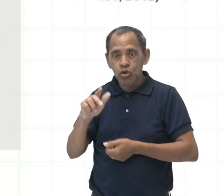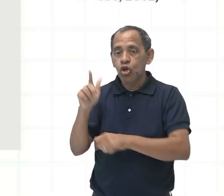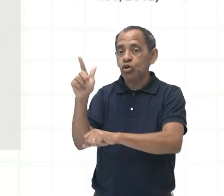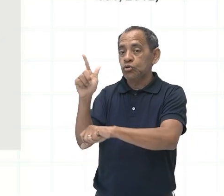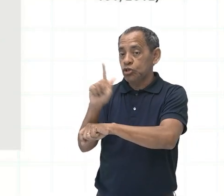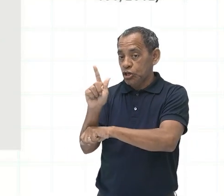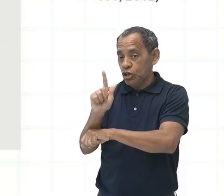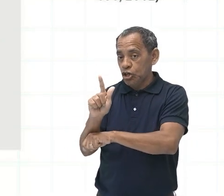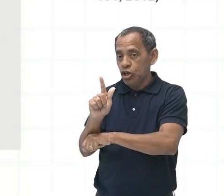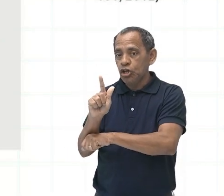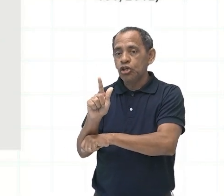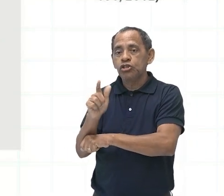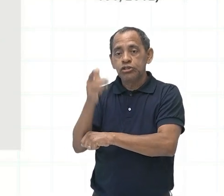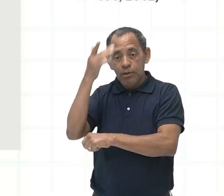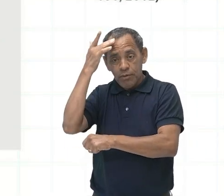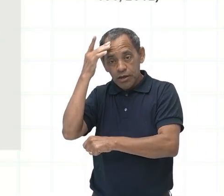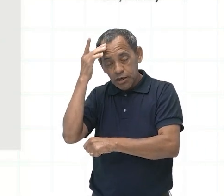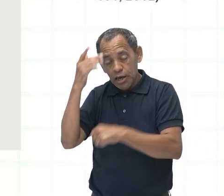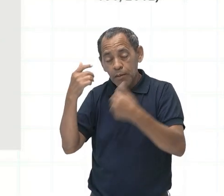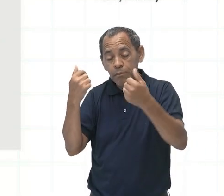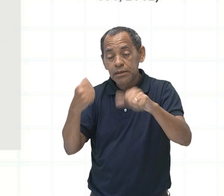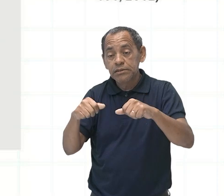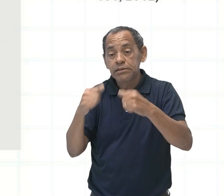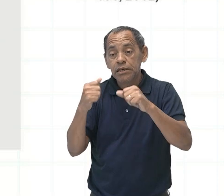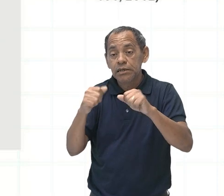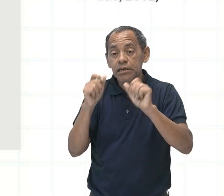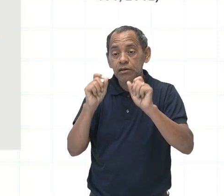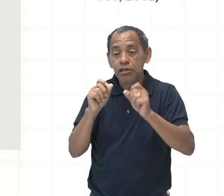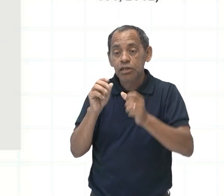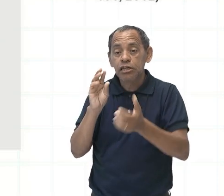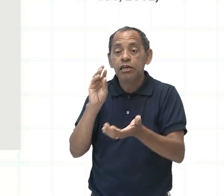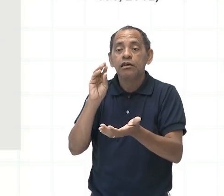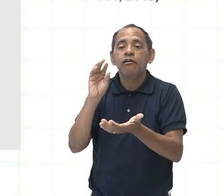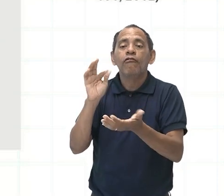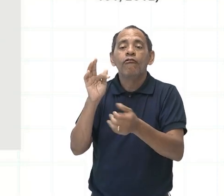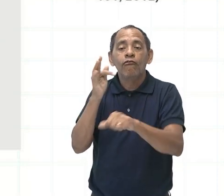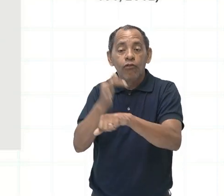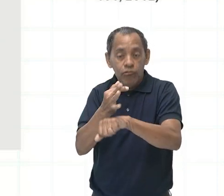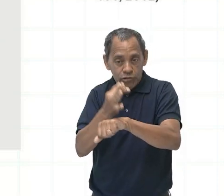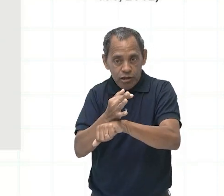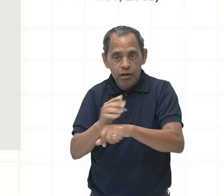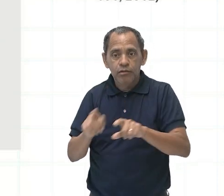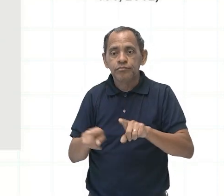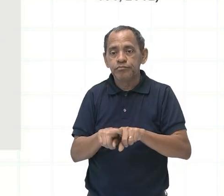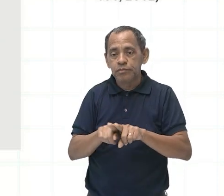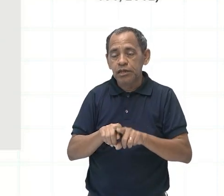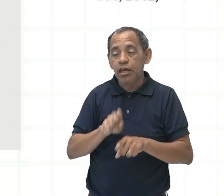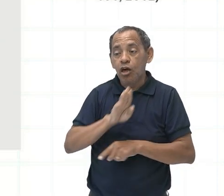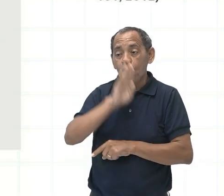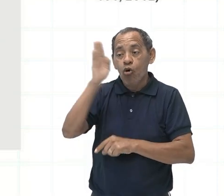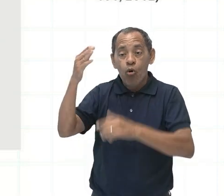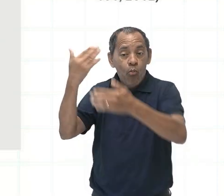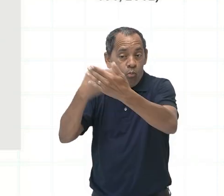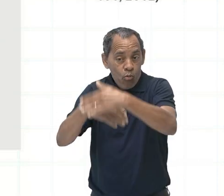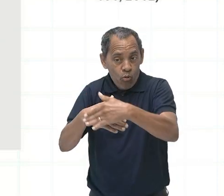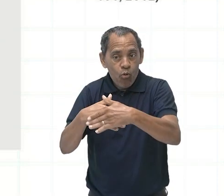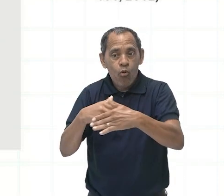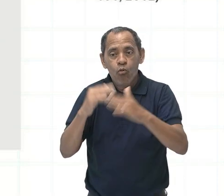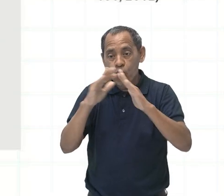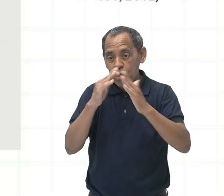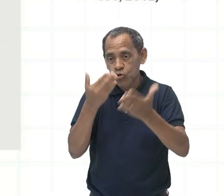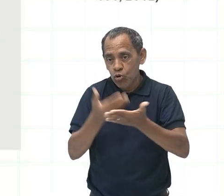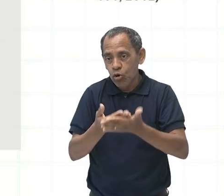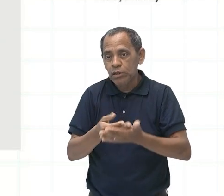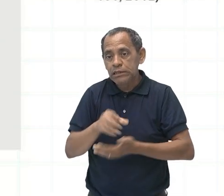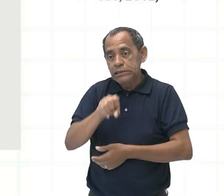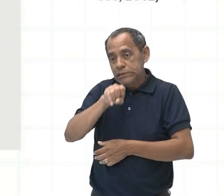em razão de uma prova bem difícil no colégio. Precisarei estudar, pois se eu for mal nessa prova, minha mãe vai